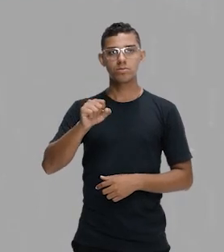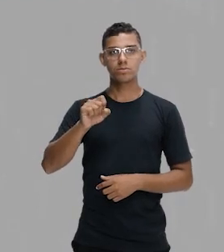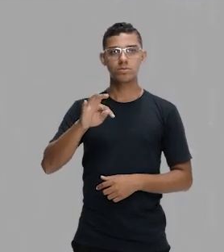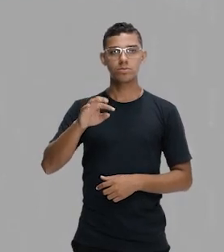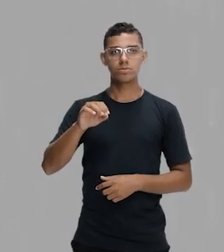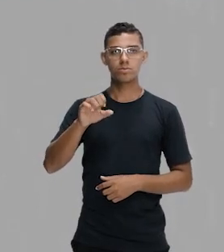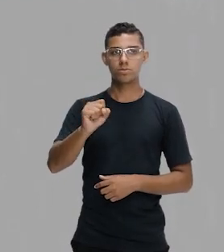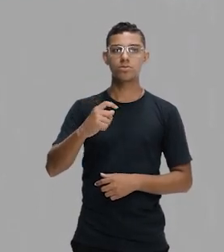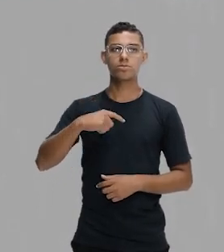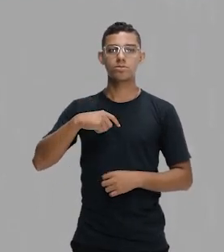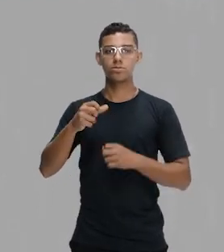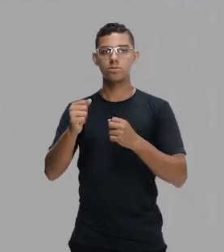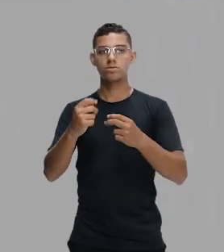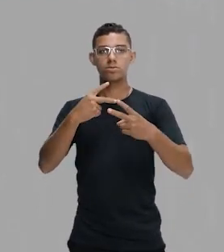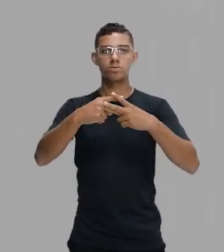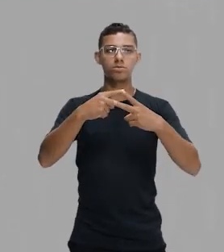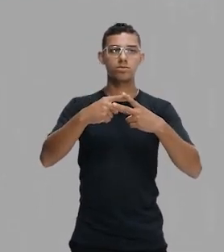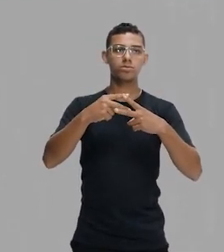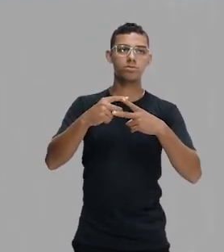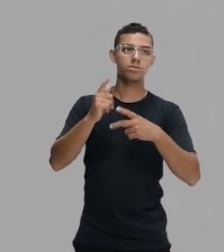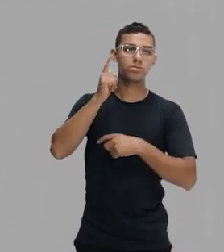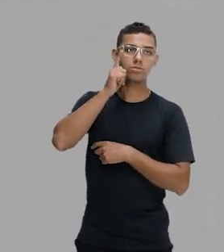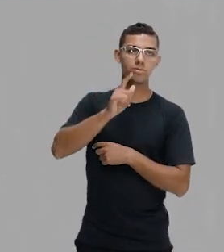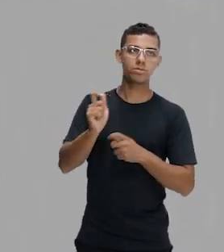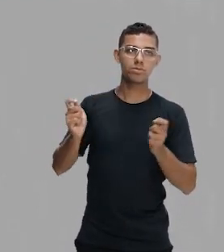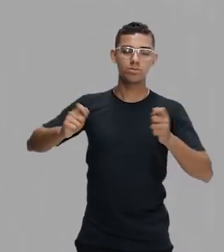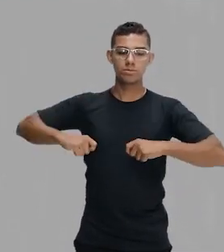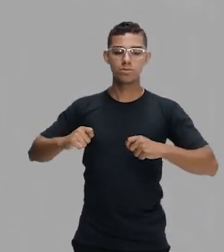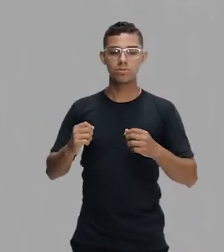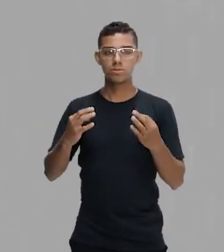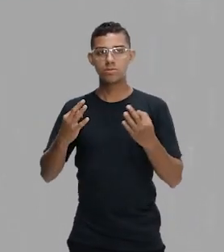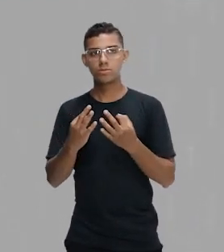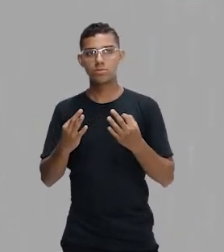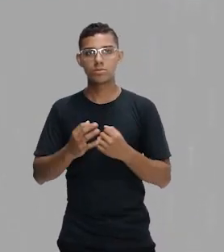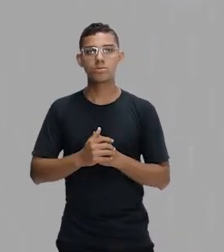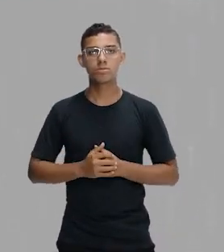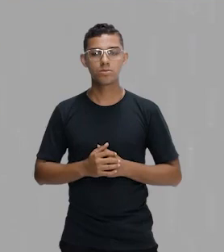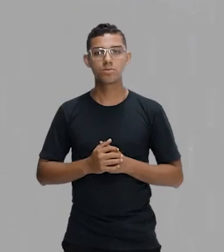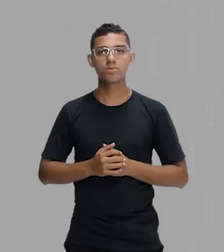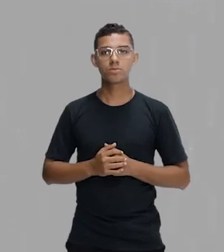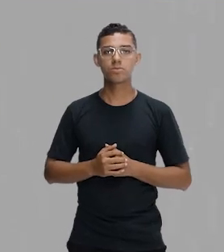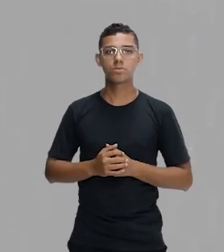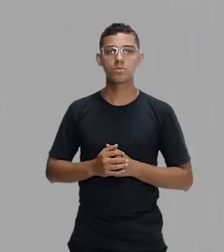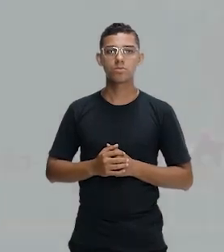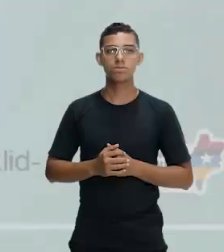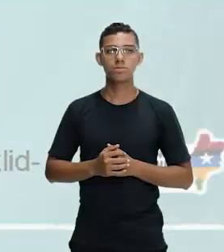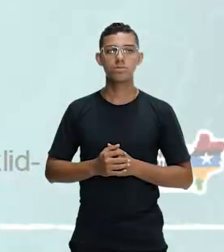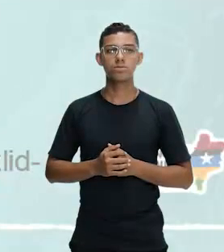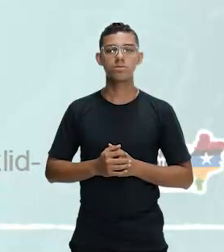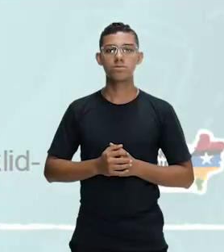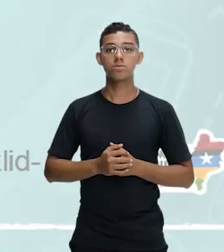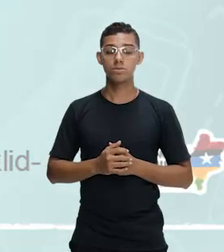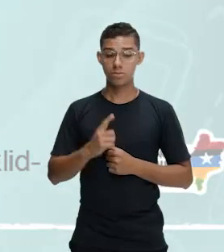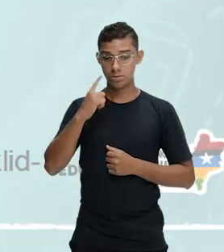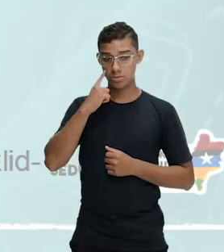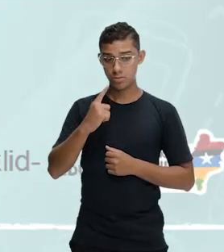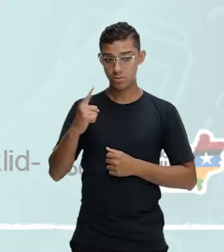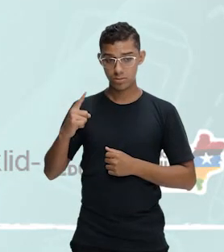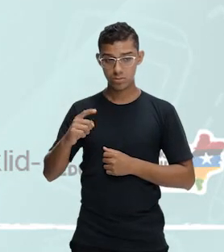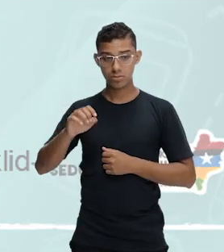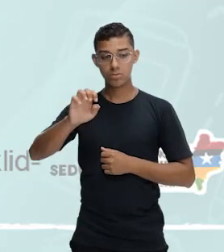ele começa a aperfeiçoar isso. Aí vem o Euclides, né? Euclides de